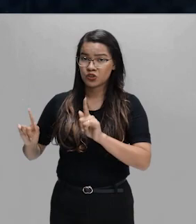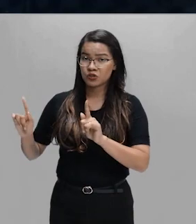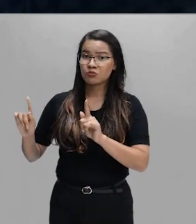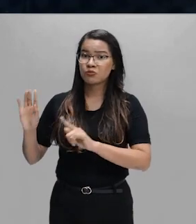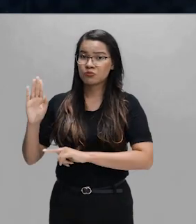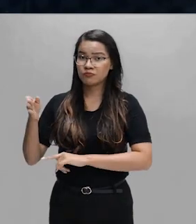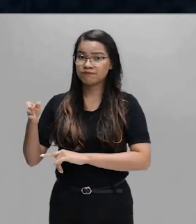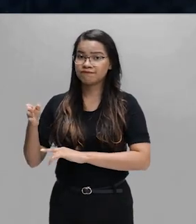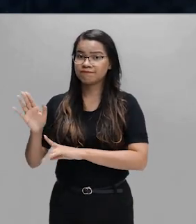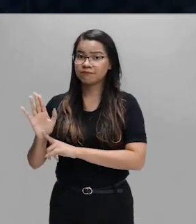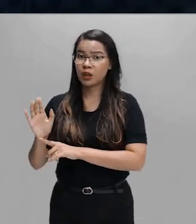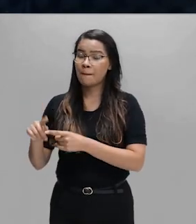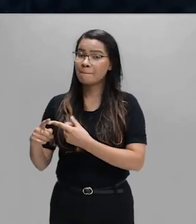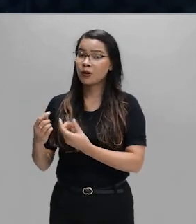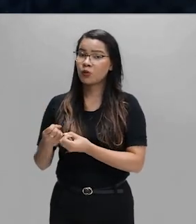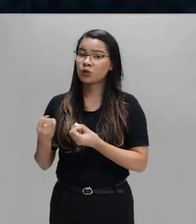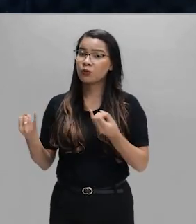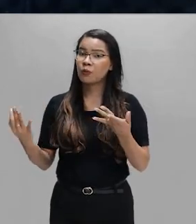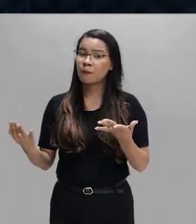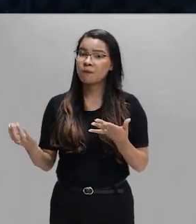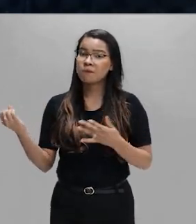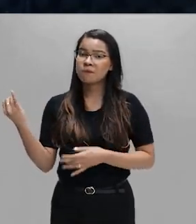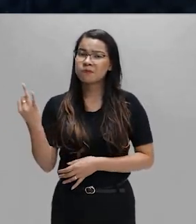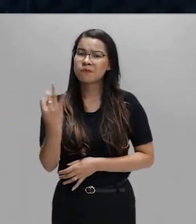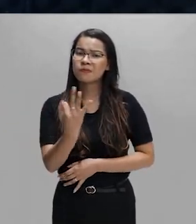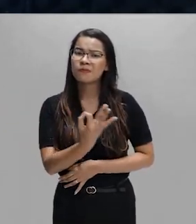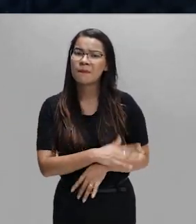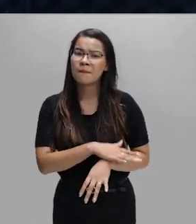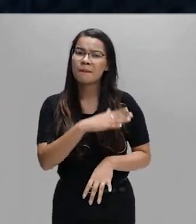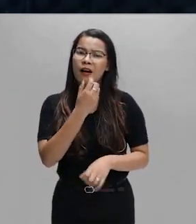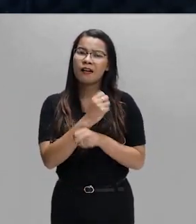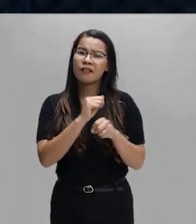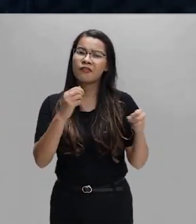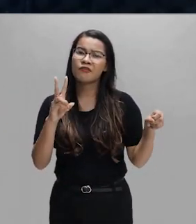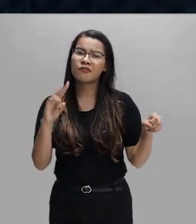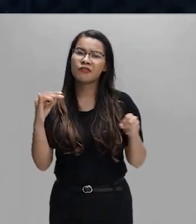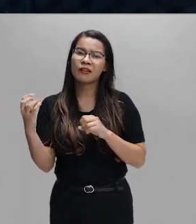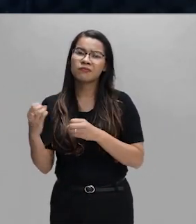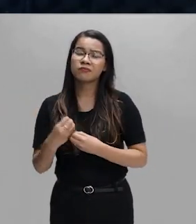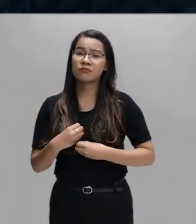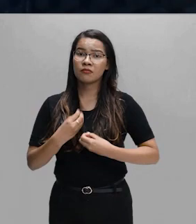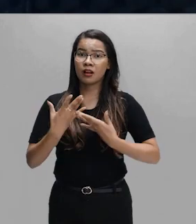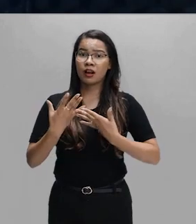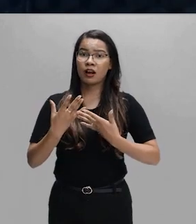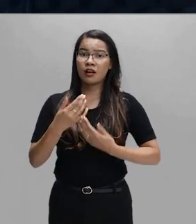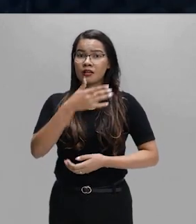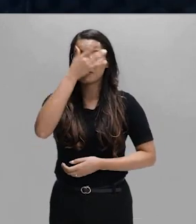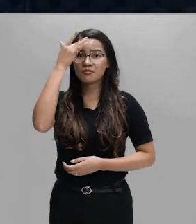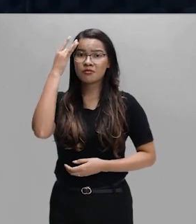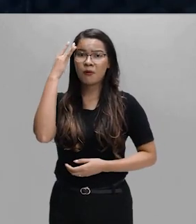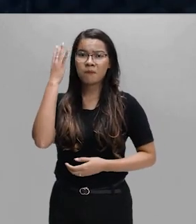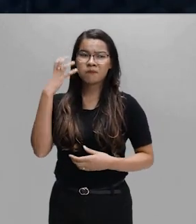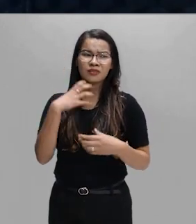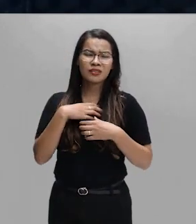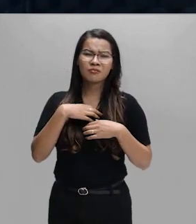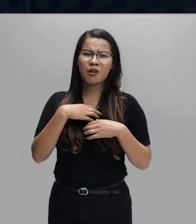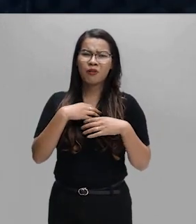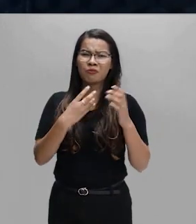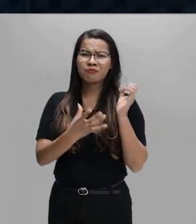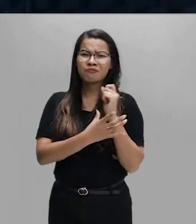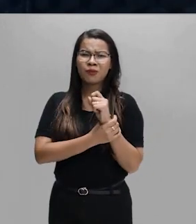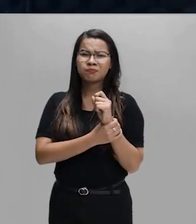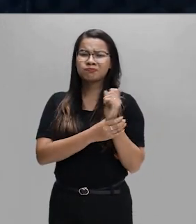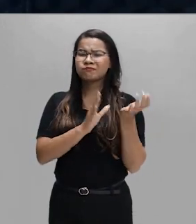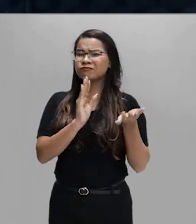quanto mais ela vai se acentuando, mais ela vai despertando nas pessoas uma sensação de estar inseguro,